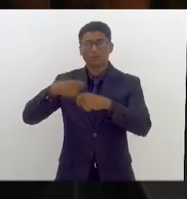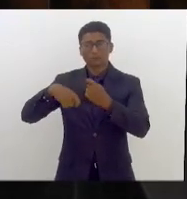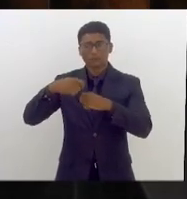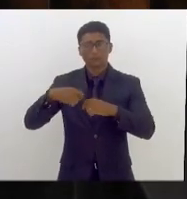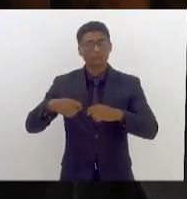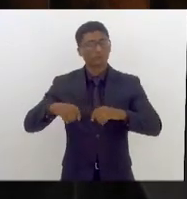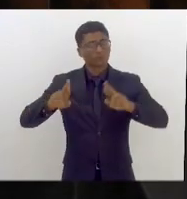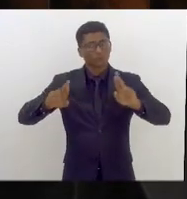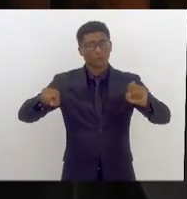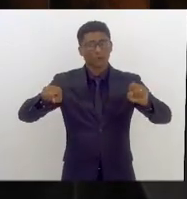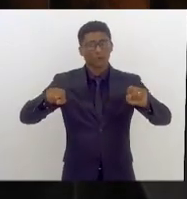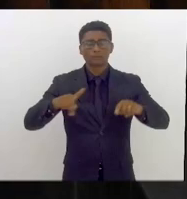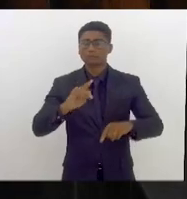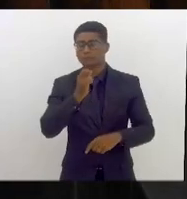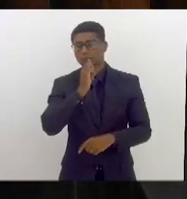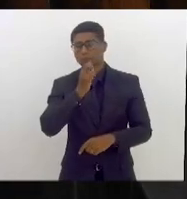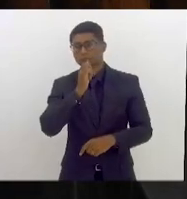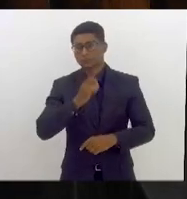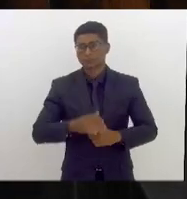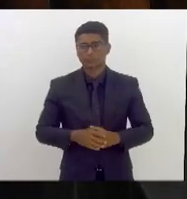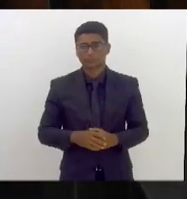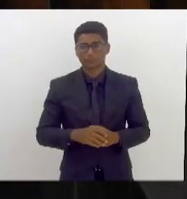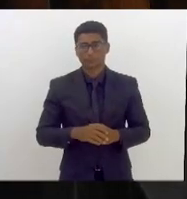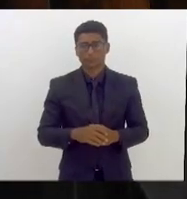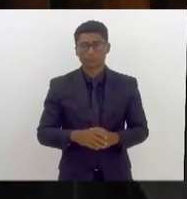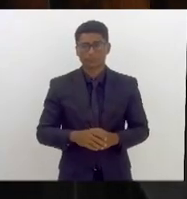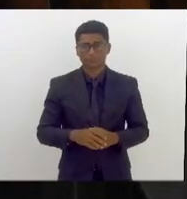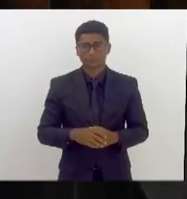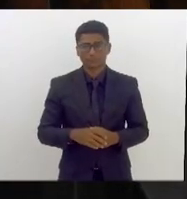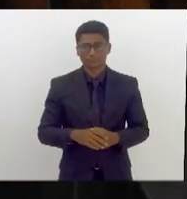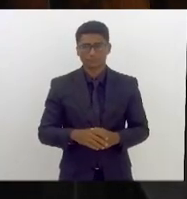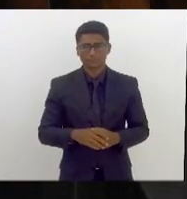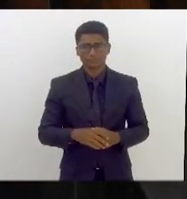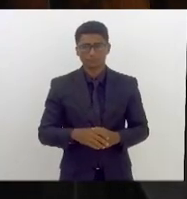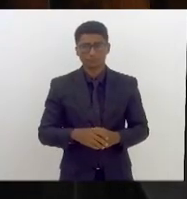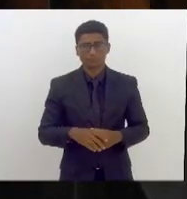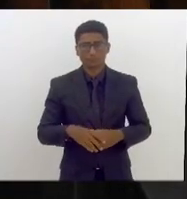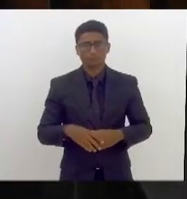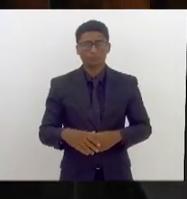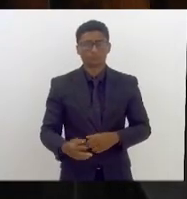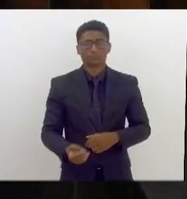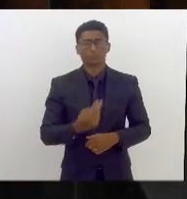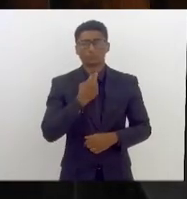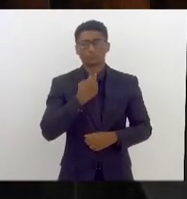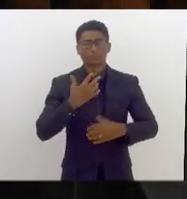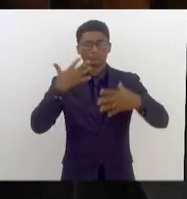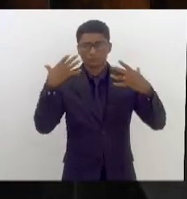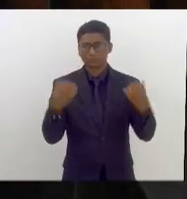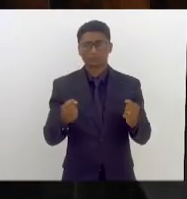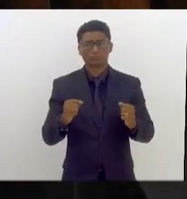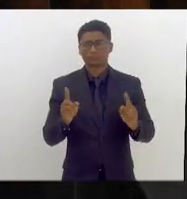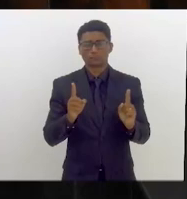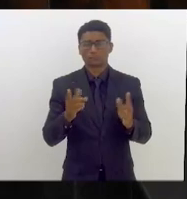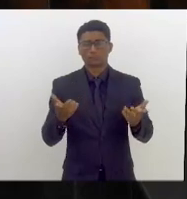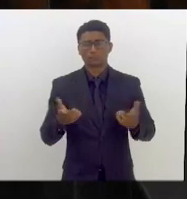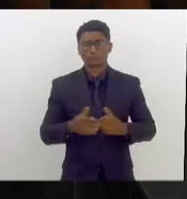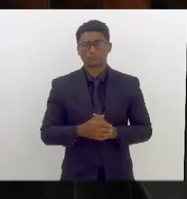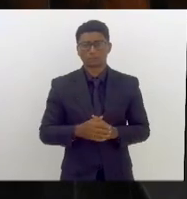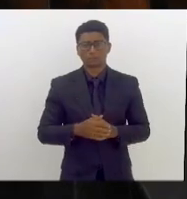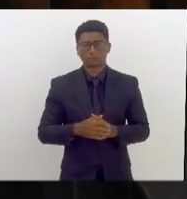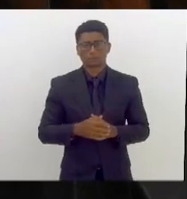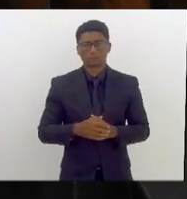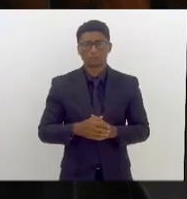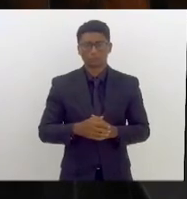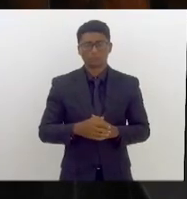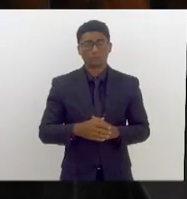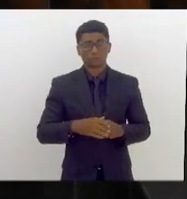forma. Por exemplo, não é aceitável, isso tem que ser uma medida tomada pelo